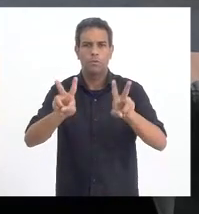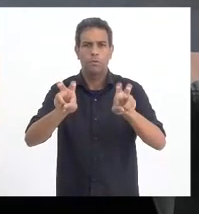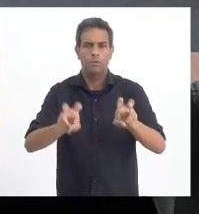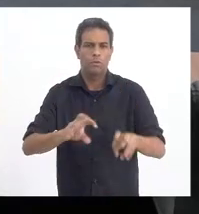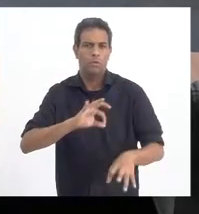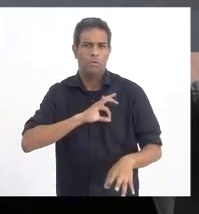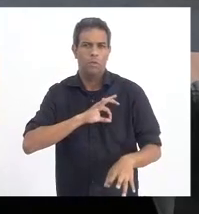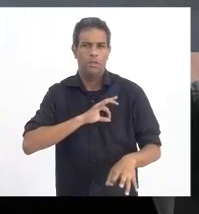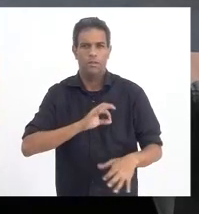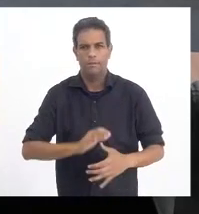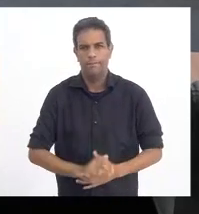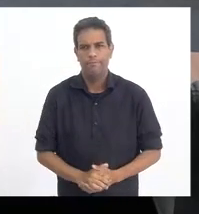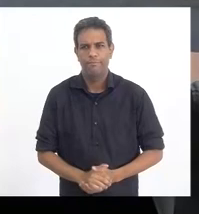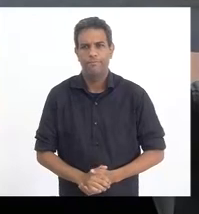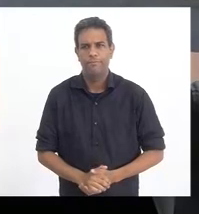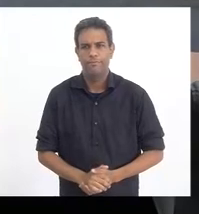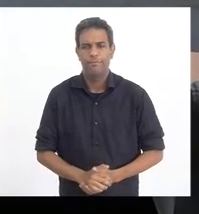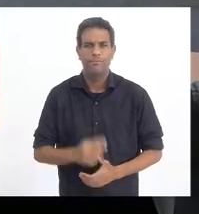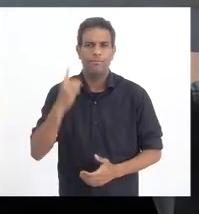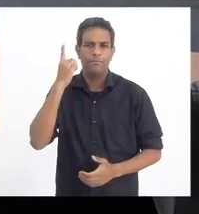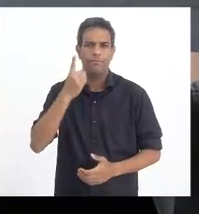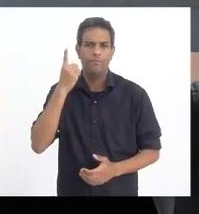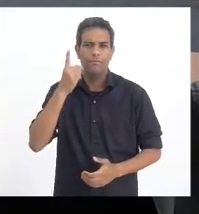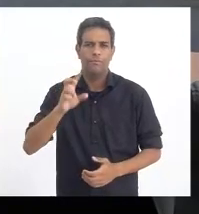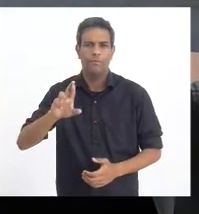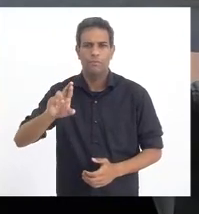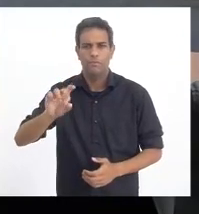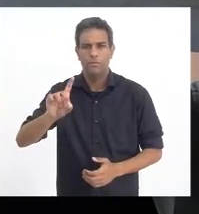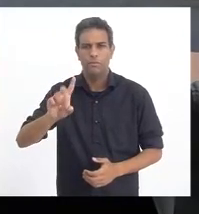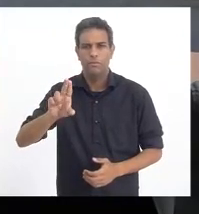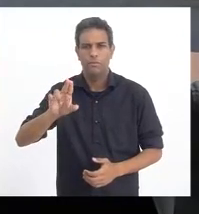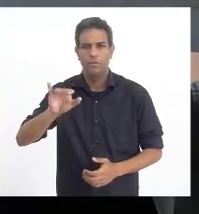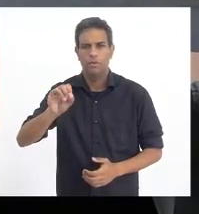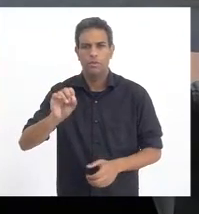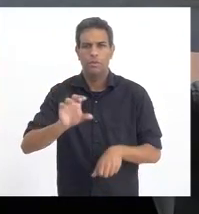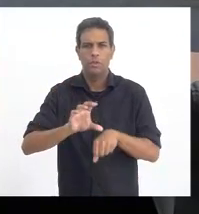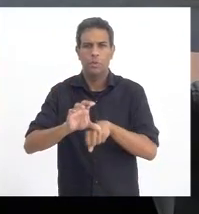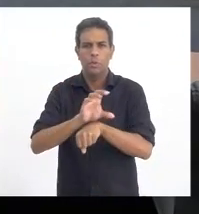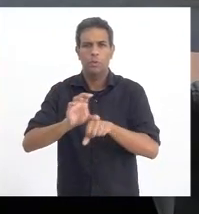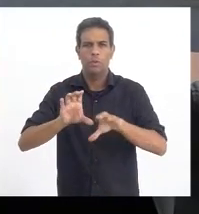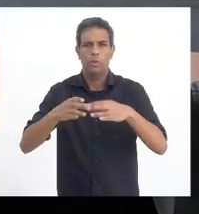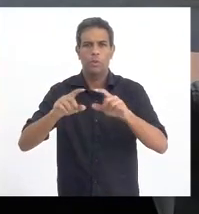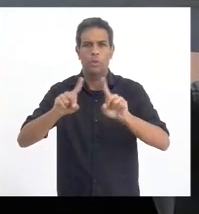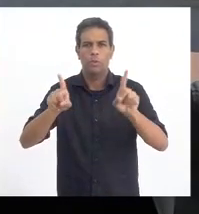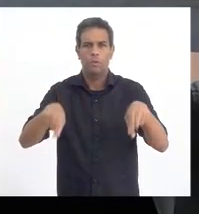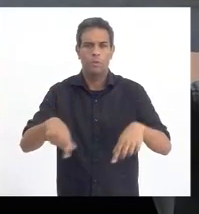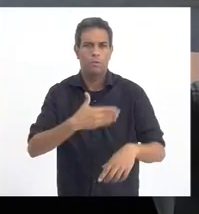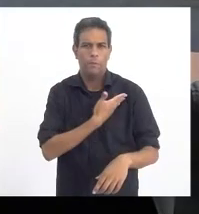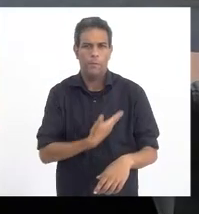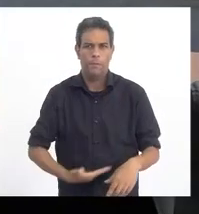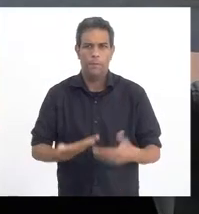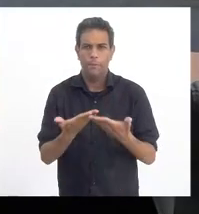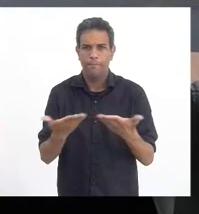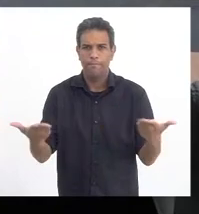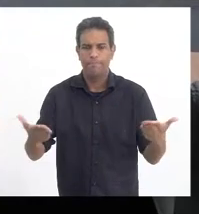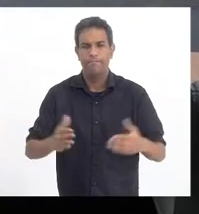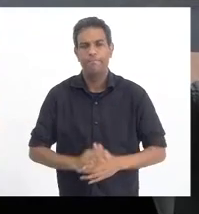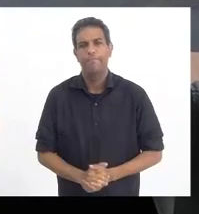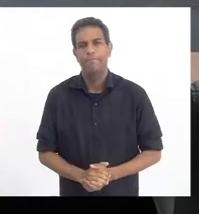polícia e o deputado Rodrigo Amorim presidente da Comissão de servidores públicos está a caminho já avisou